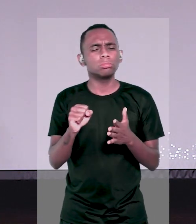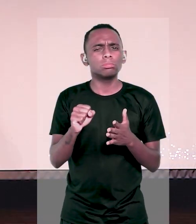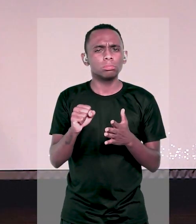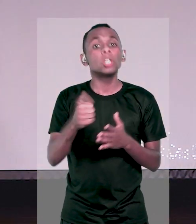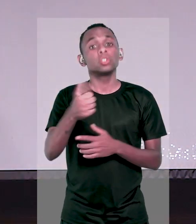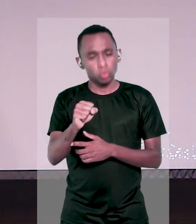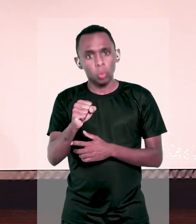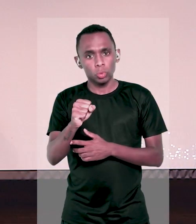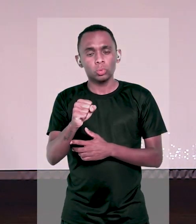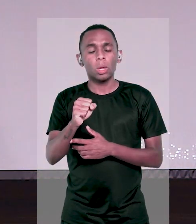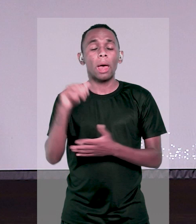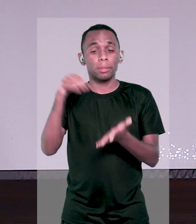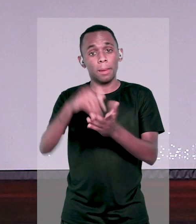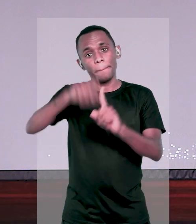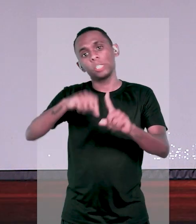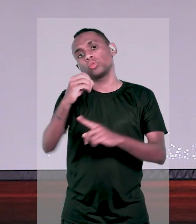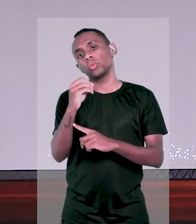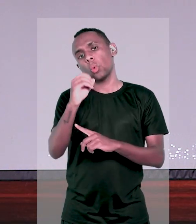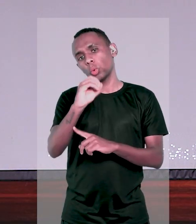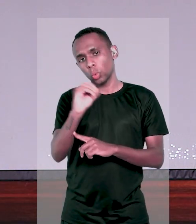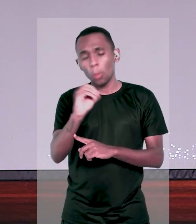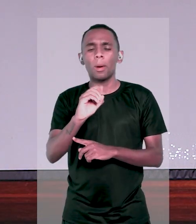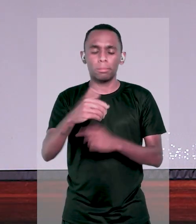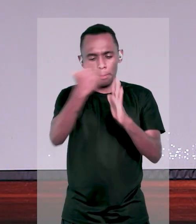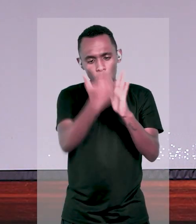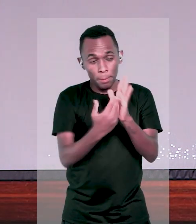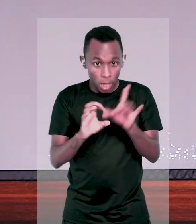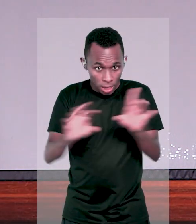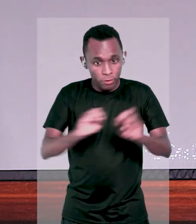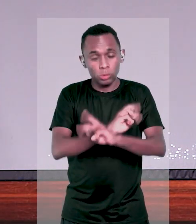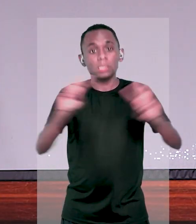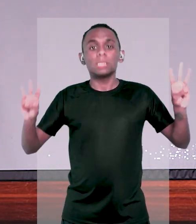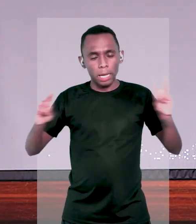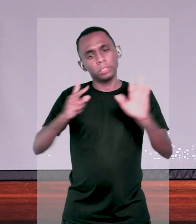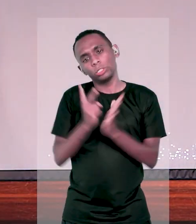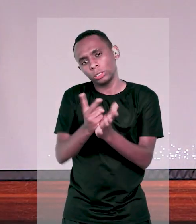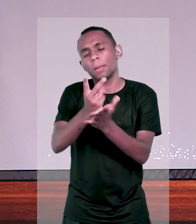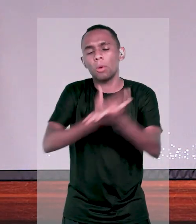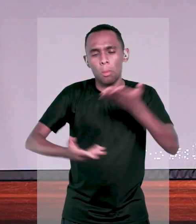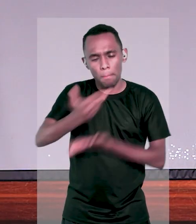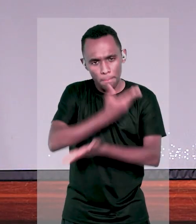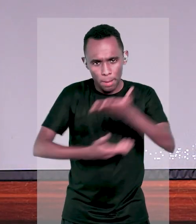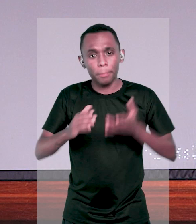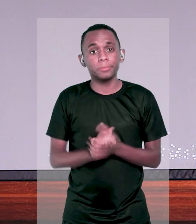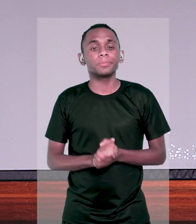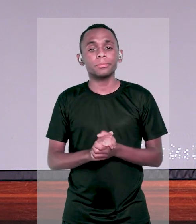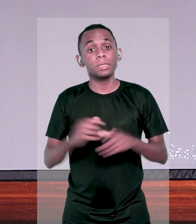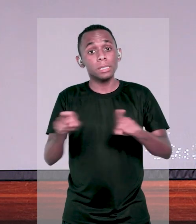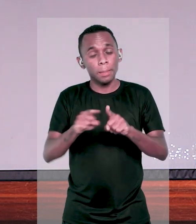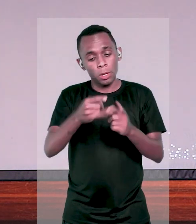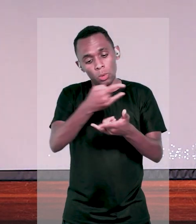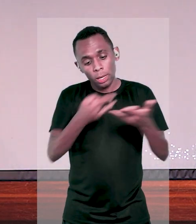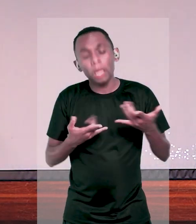17 ou 18? 18, né? 18, de agora até outubro. A programação está disponível no site do Sempre